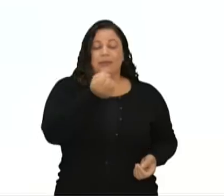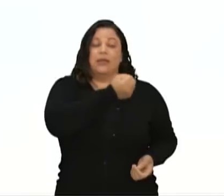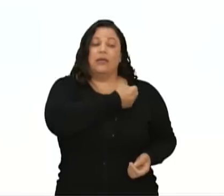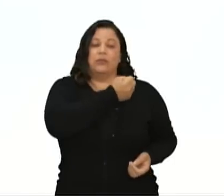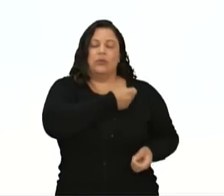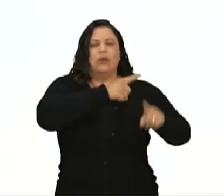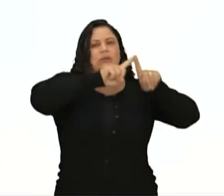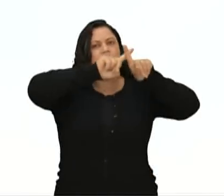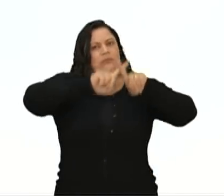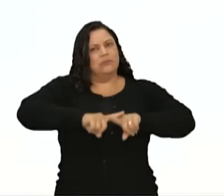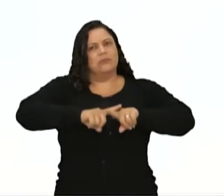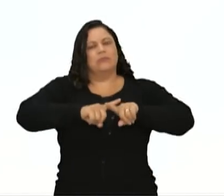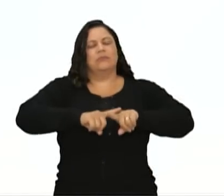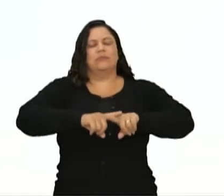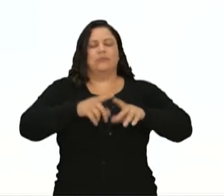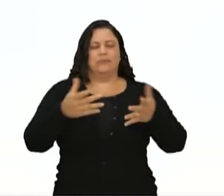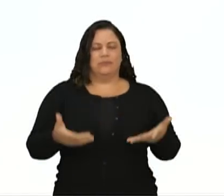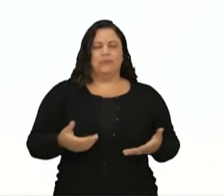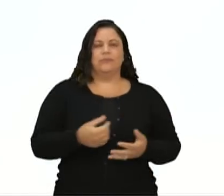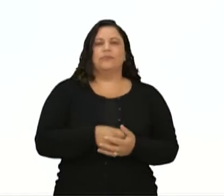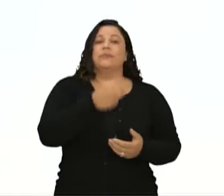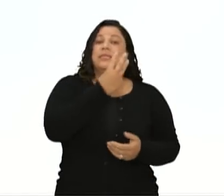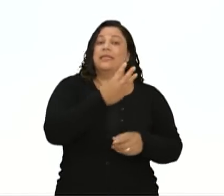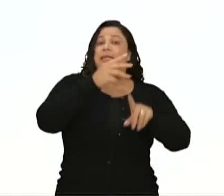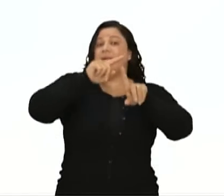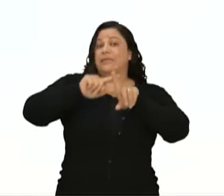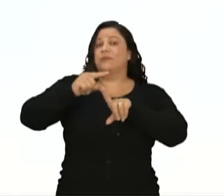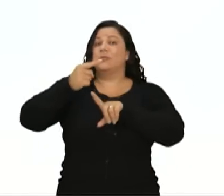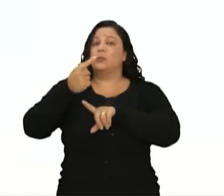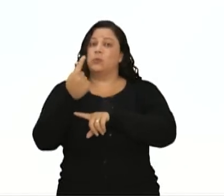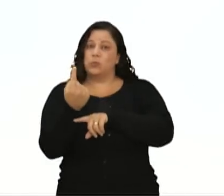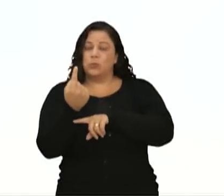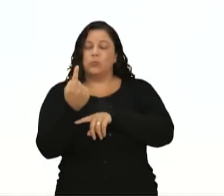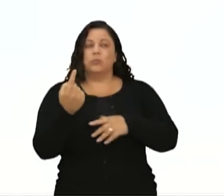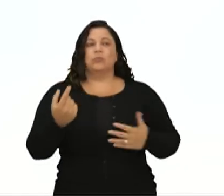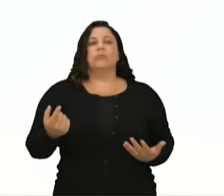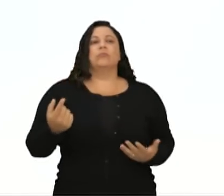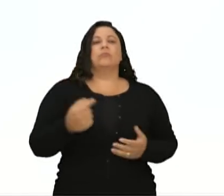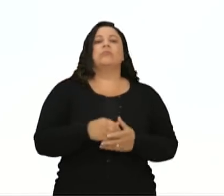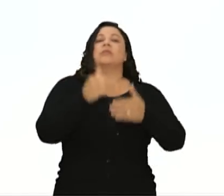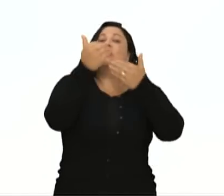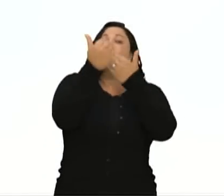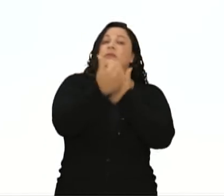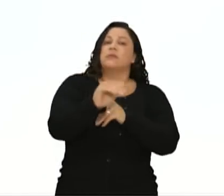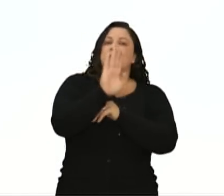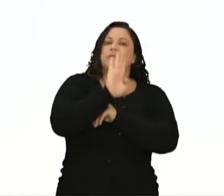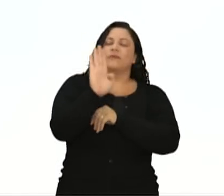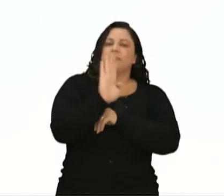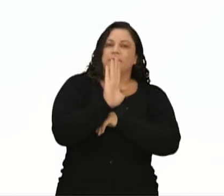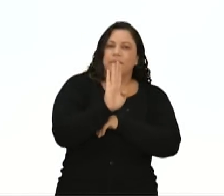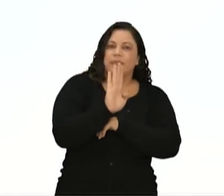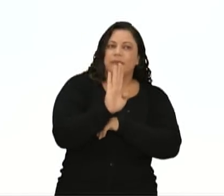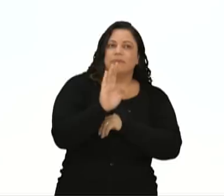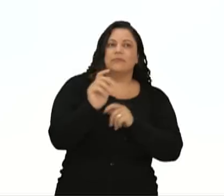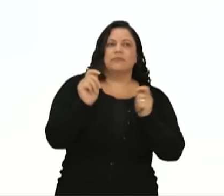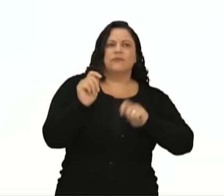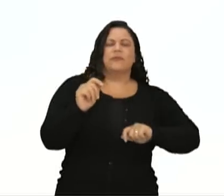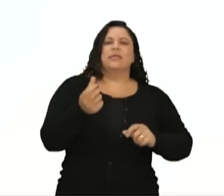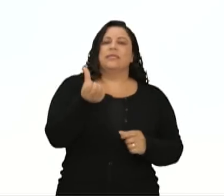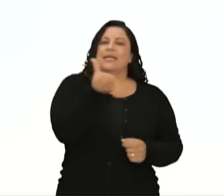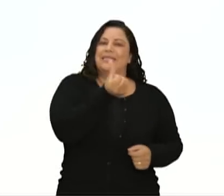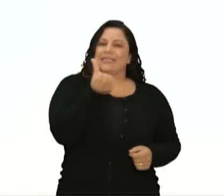que é 3 vezes 1. Na letra B, aqui na nossa prova B, que ele fez, anota